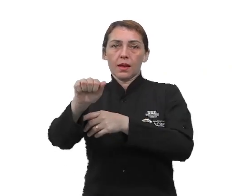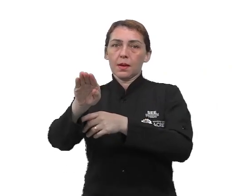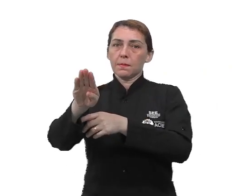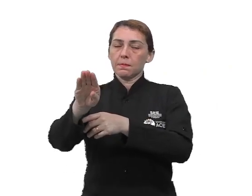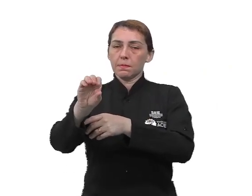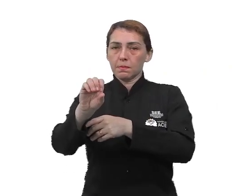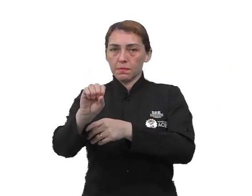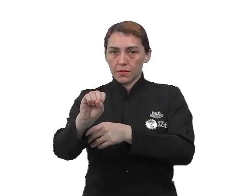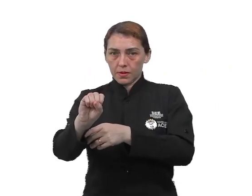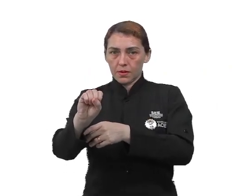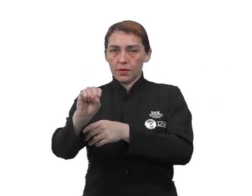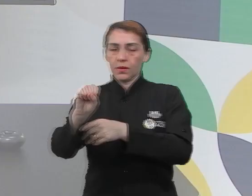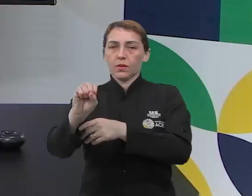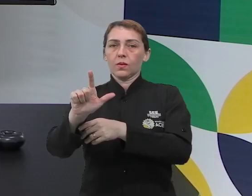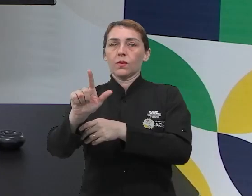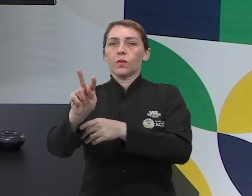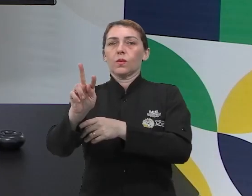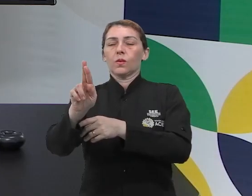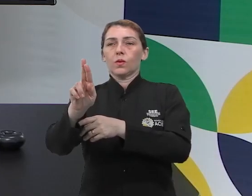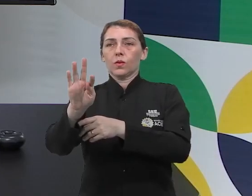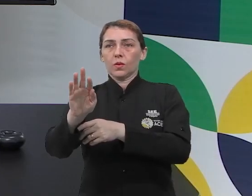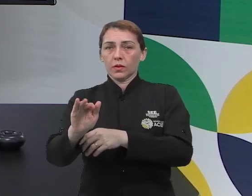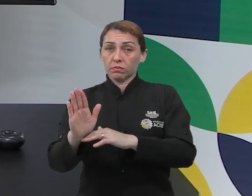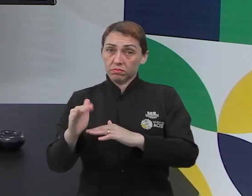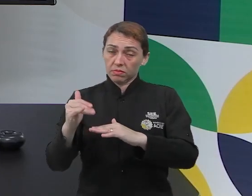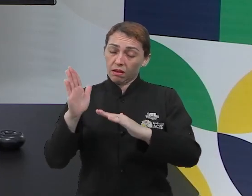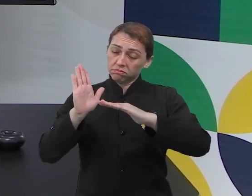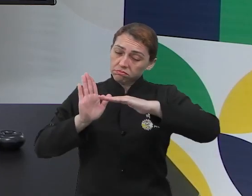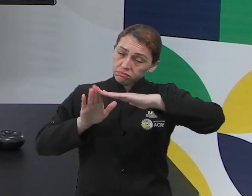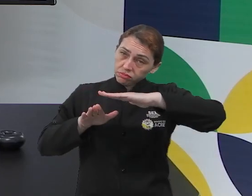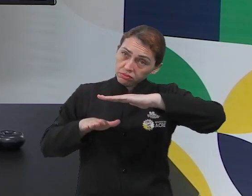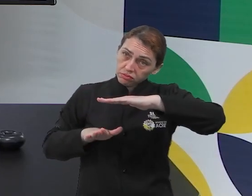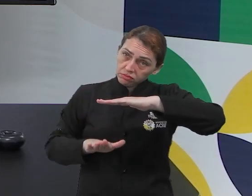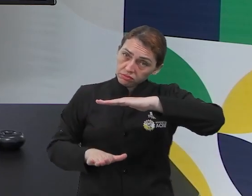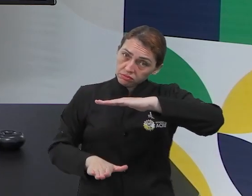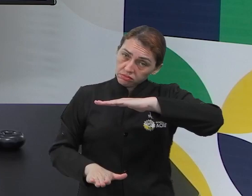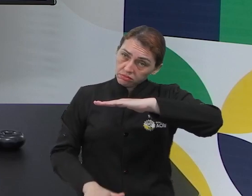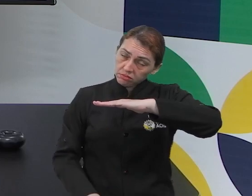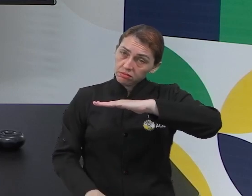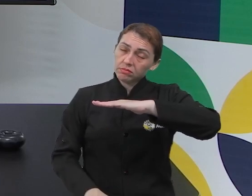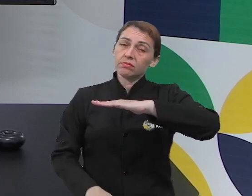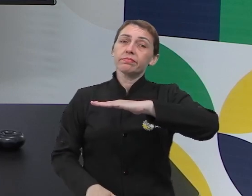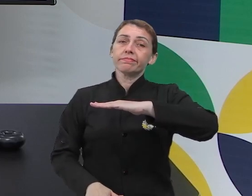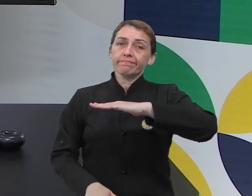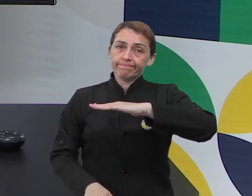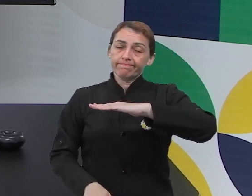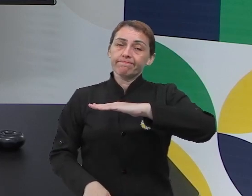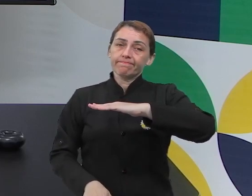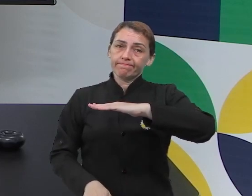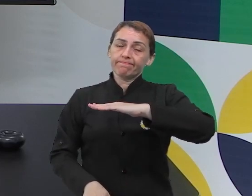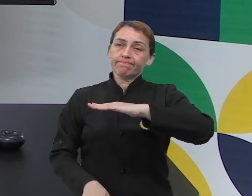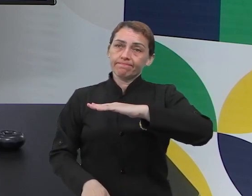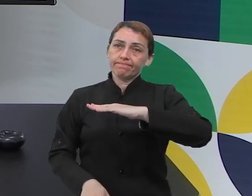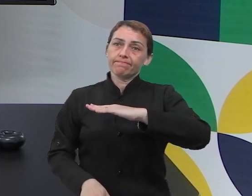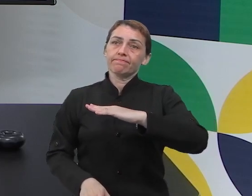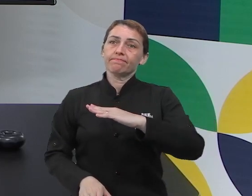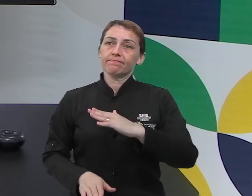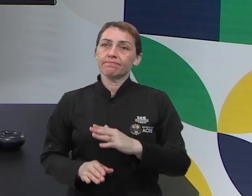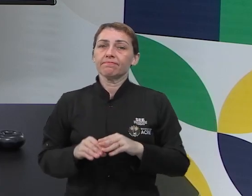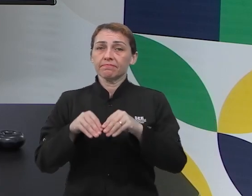depressão absoluta, eu estou falando de áreas bem mais rebaixadas, tá? Então, as áreas rebaixadas são áreas aí de